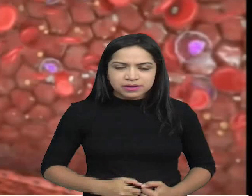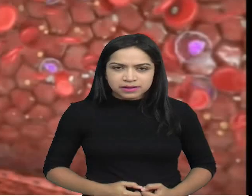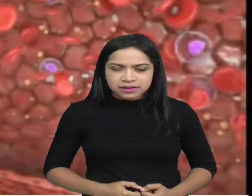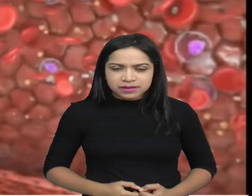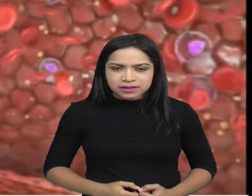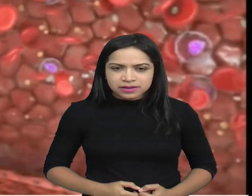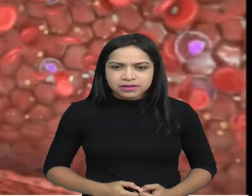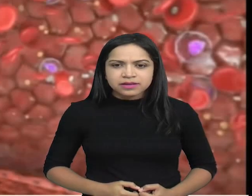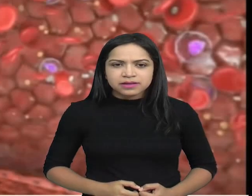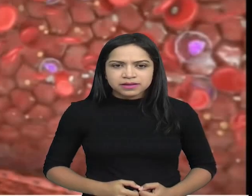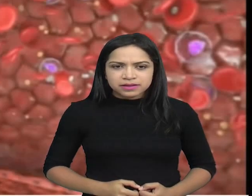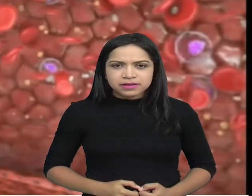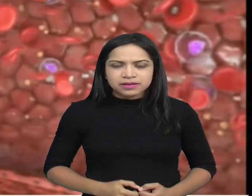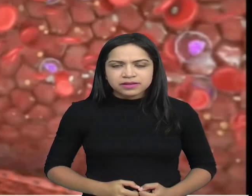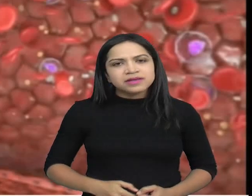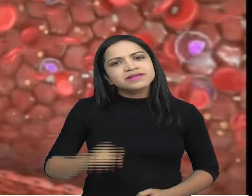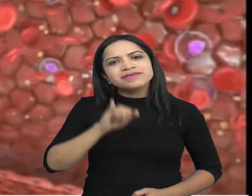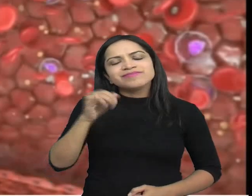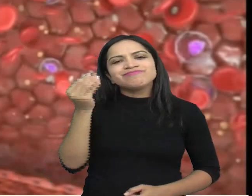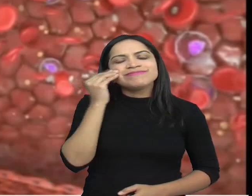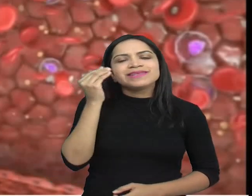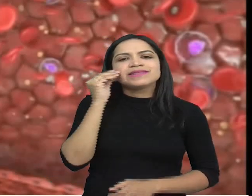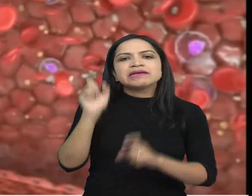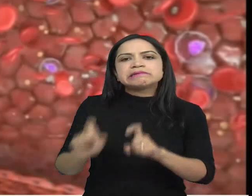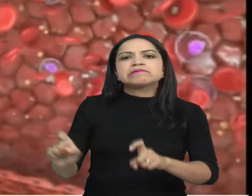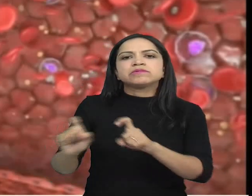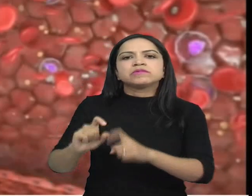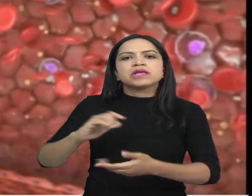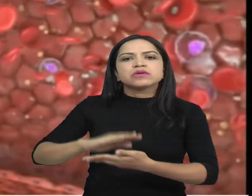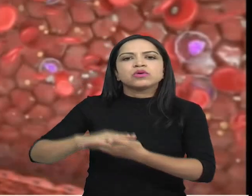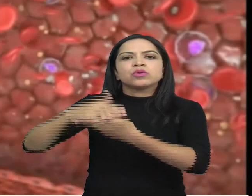Se ligar o computador direto aí com ele, será que consegue?